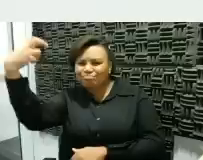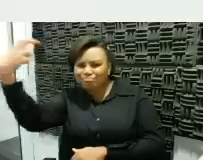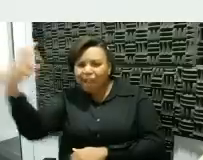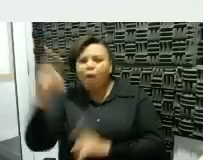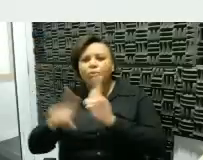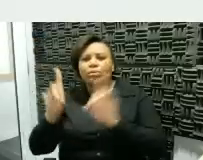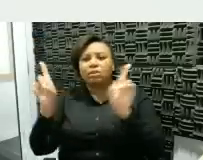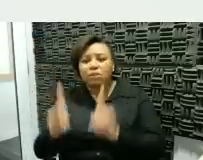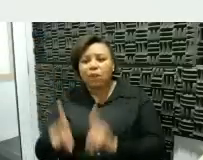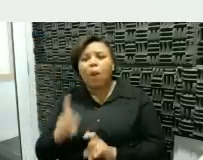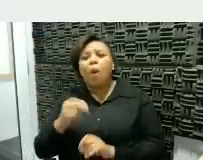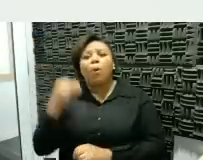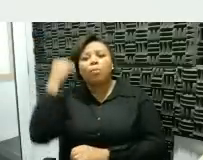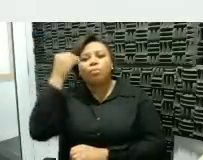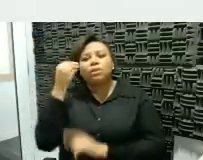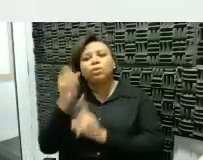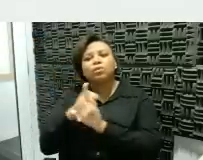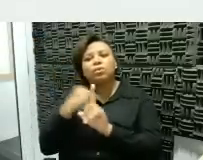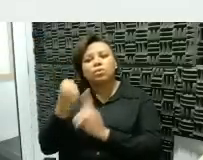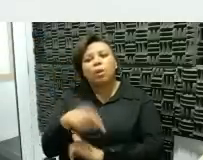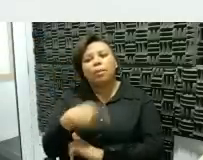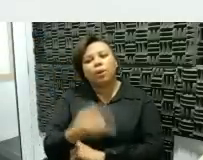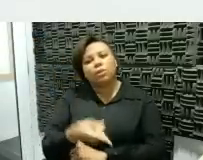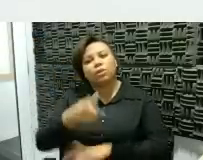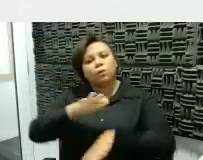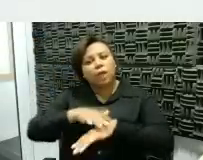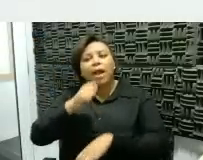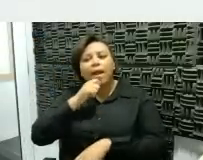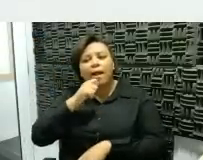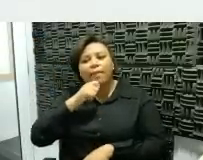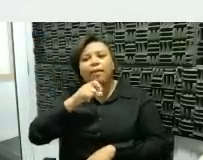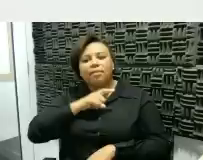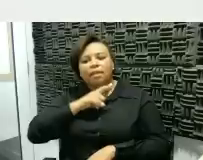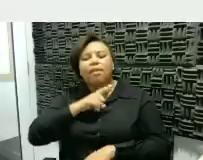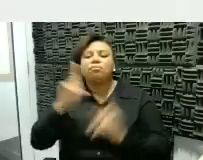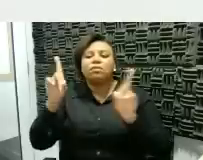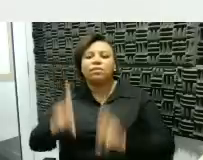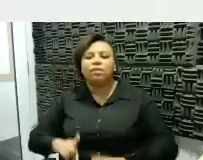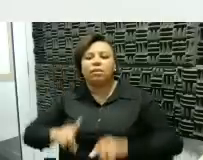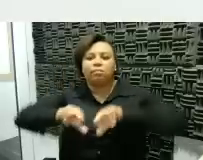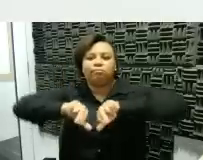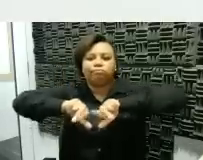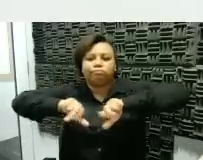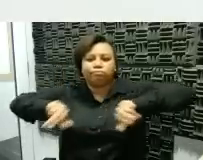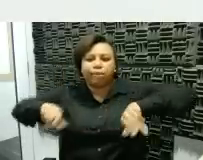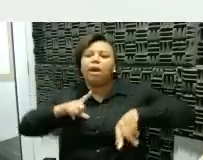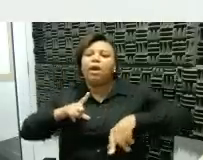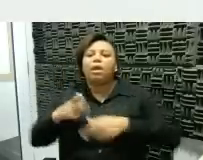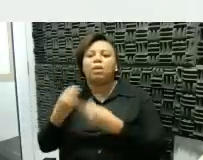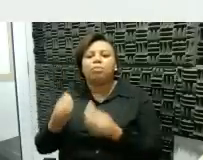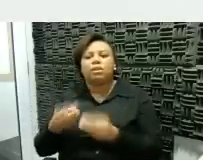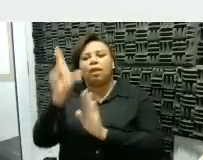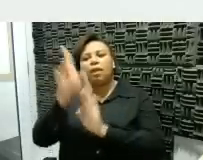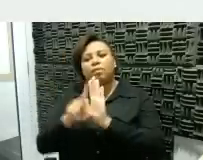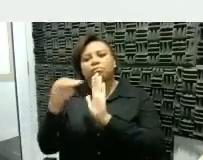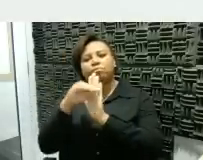para outras né E ainda tem a deficiência múltipla eu listei né os tipos de impedimentos aqui físicos auditivos